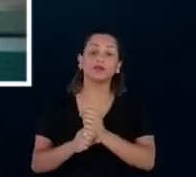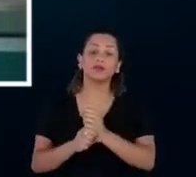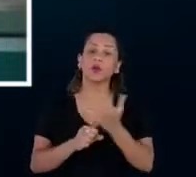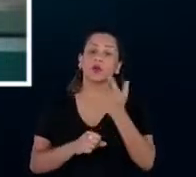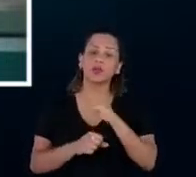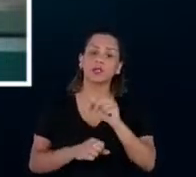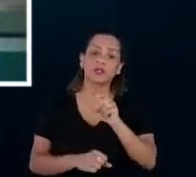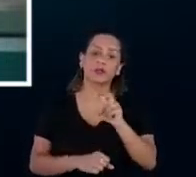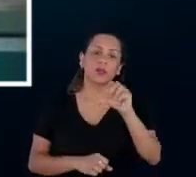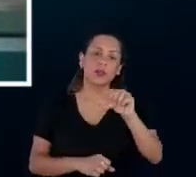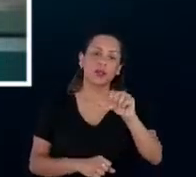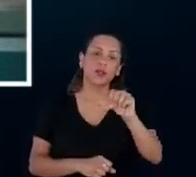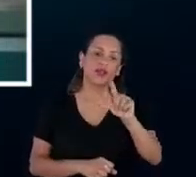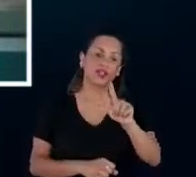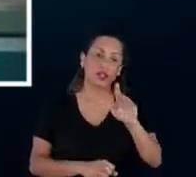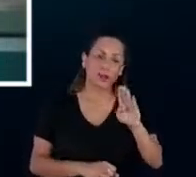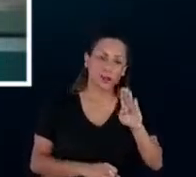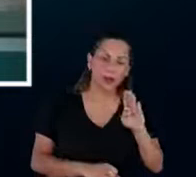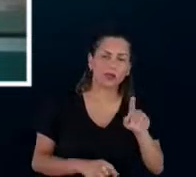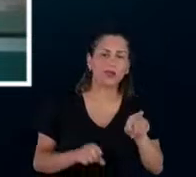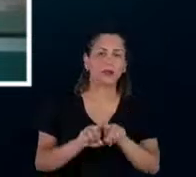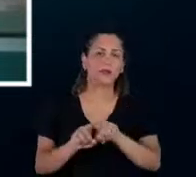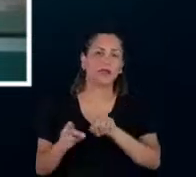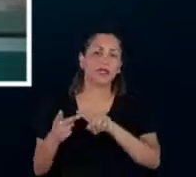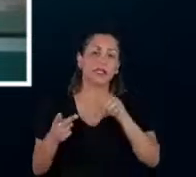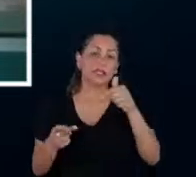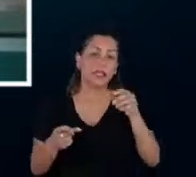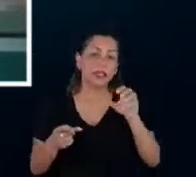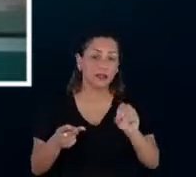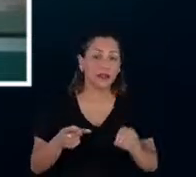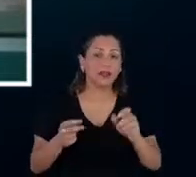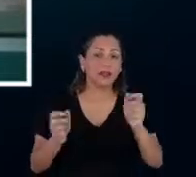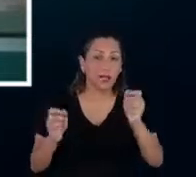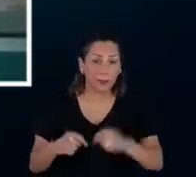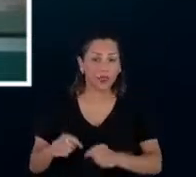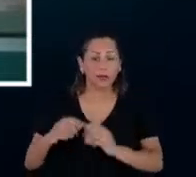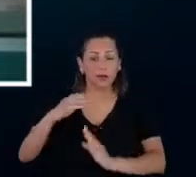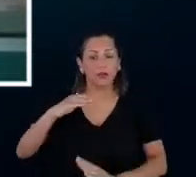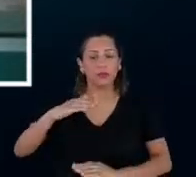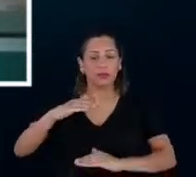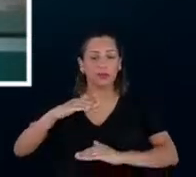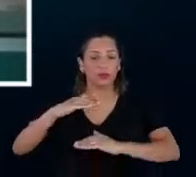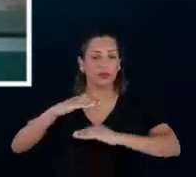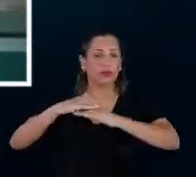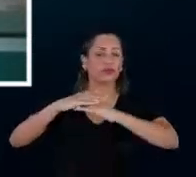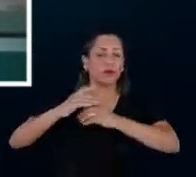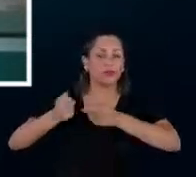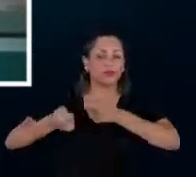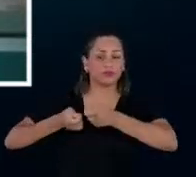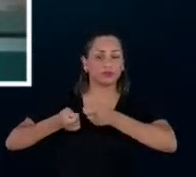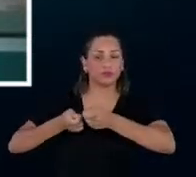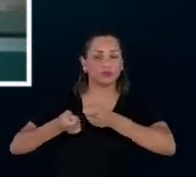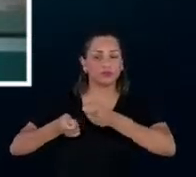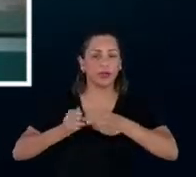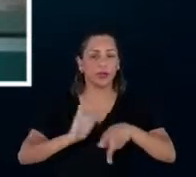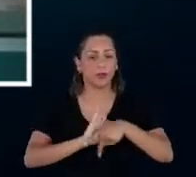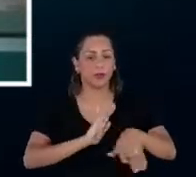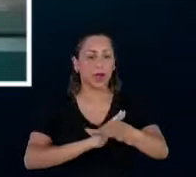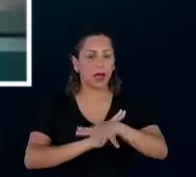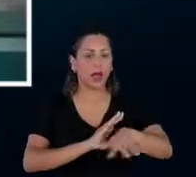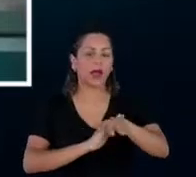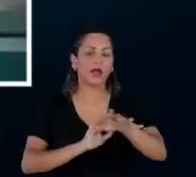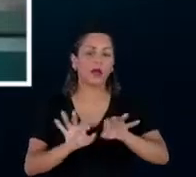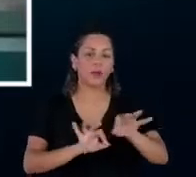gigawatts e 70 gigawatts de capacidade de carga regulável na área operacional da State